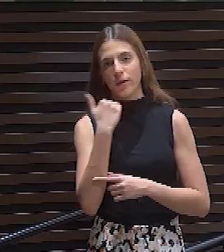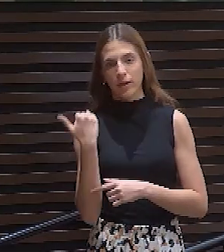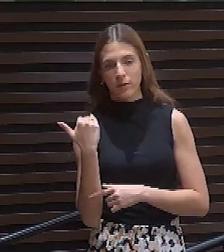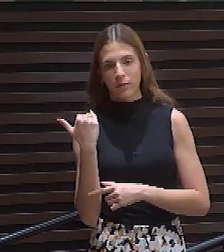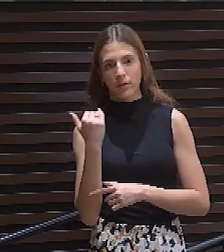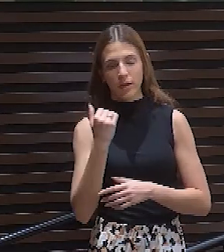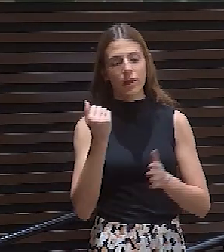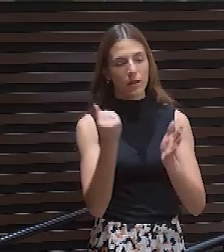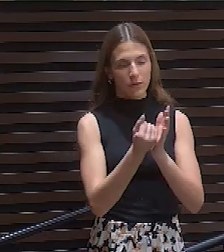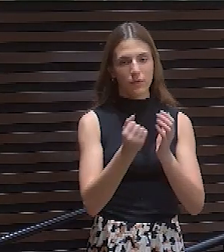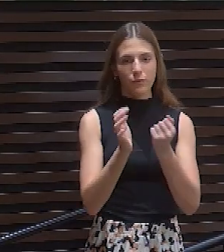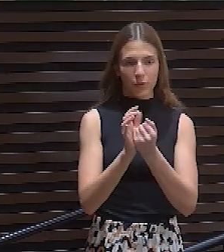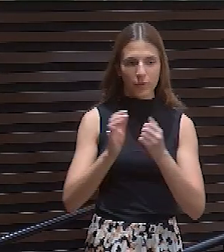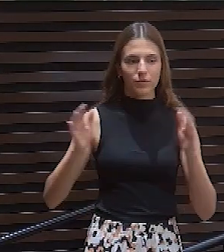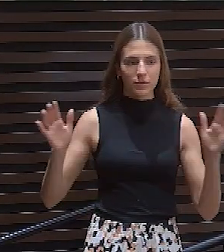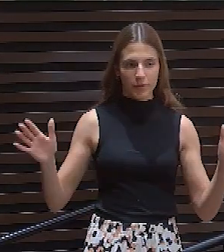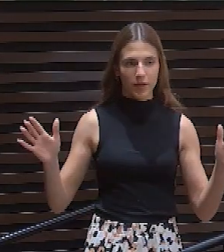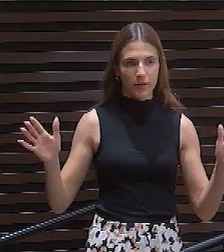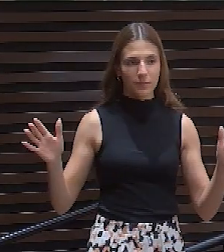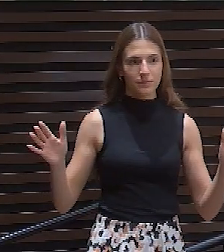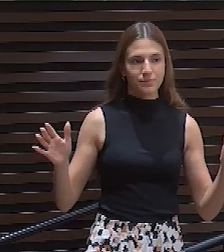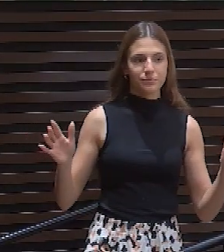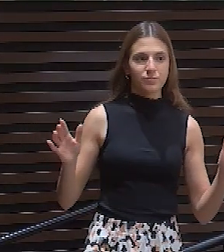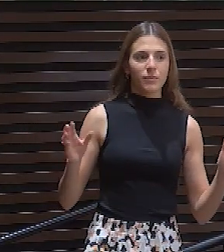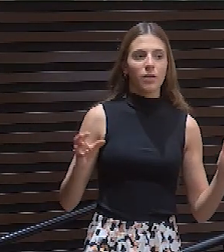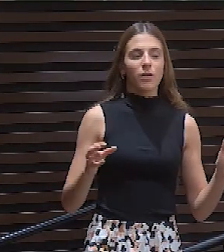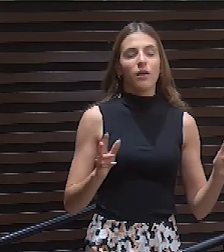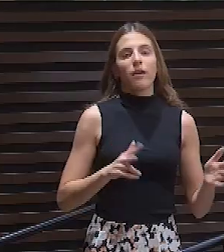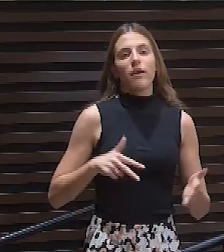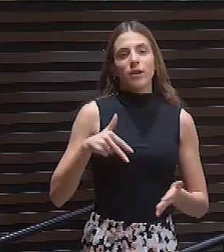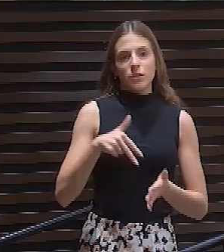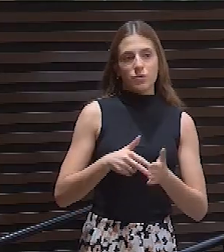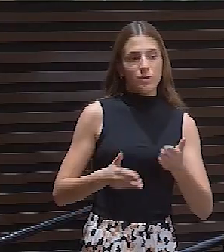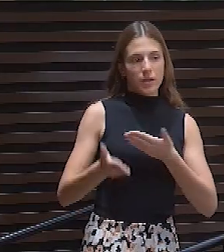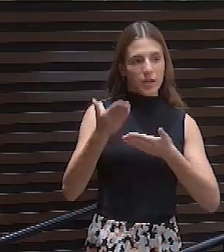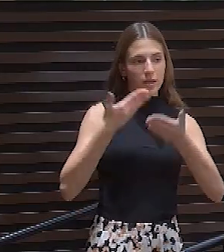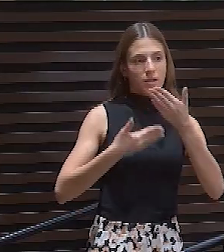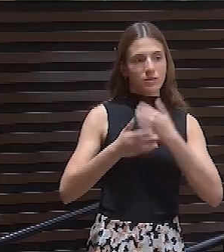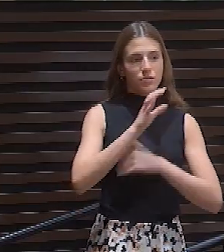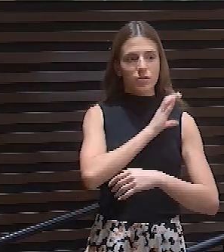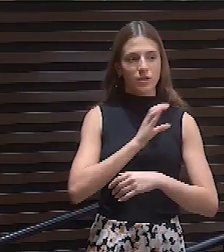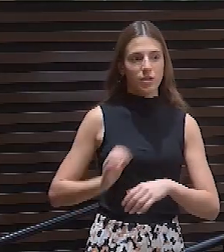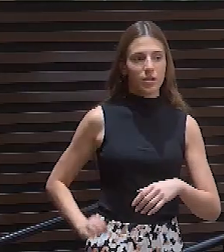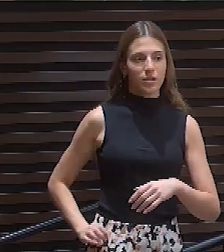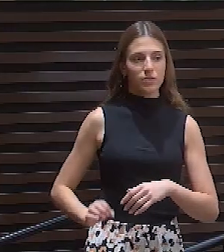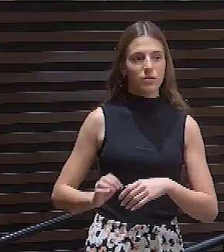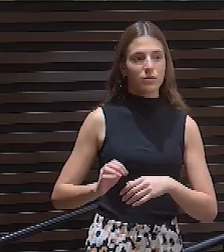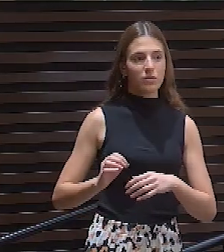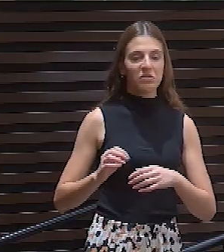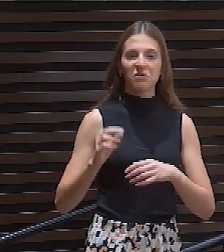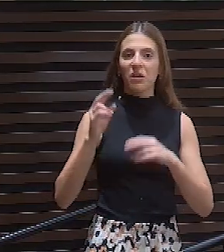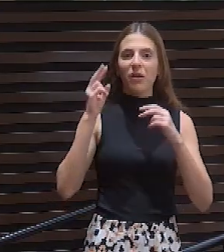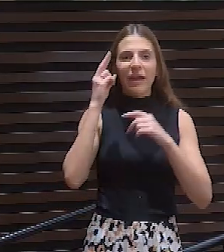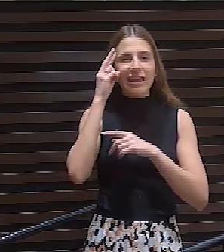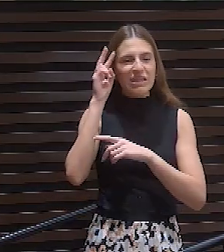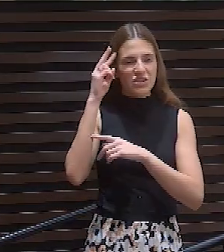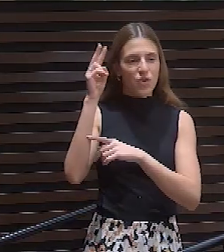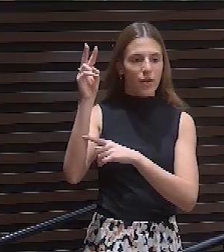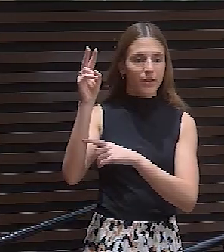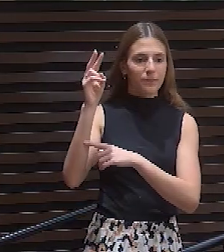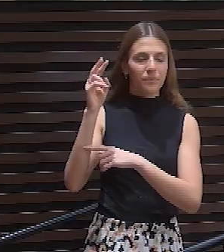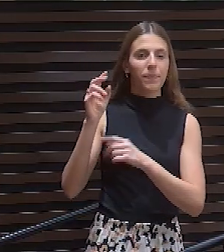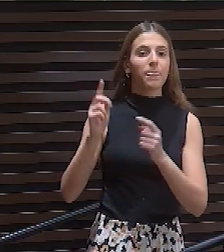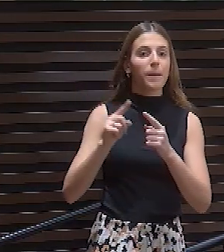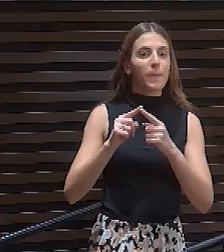A ressurreição de Cristo não é apenas um evento histórico, mas a realidade vivida no cristão